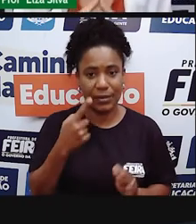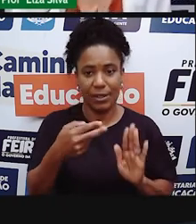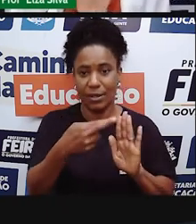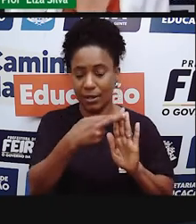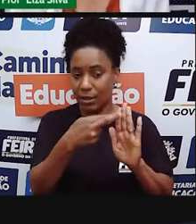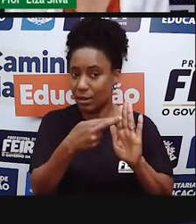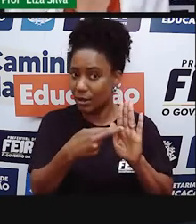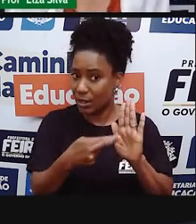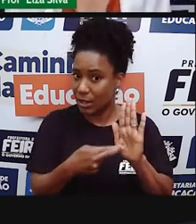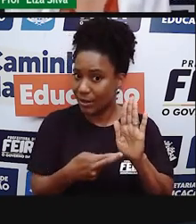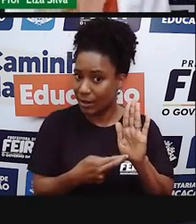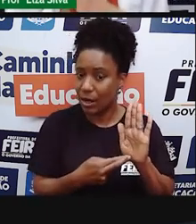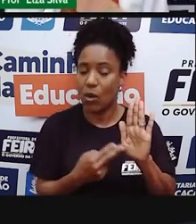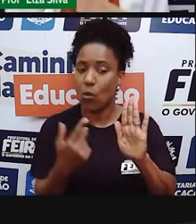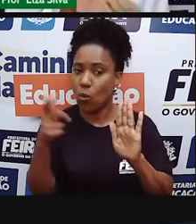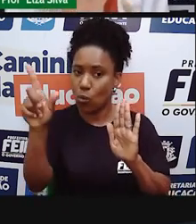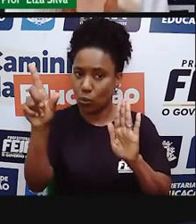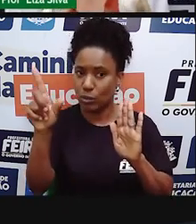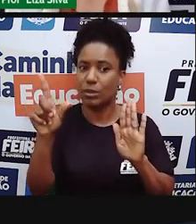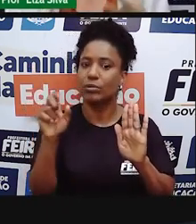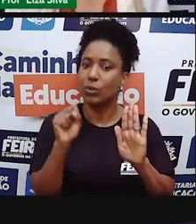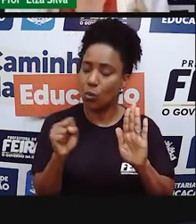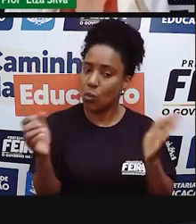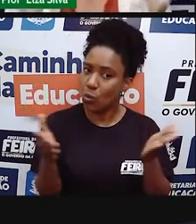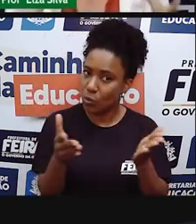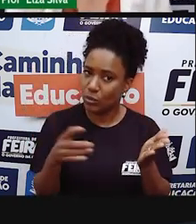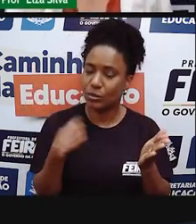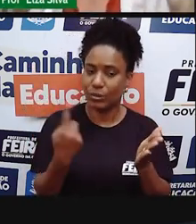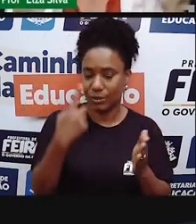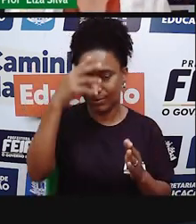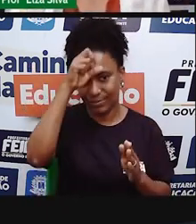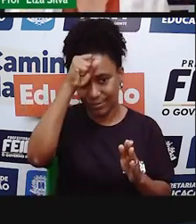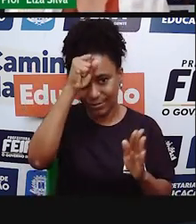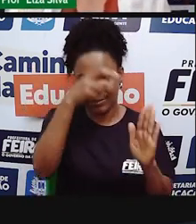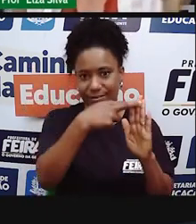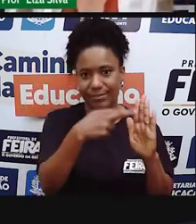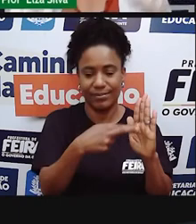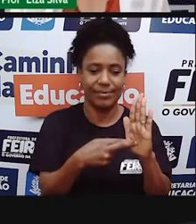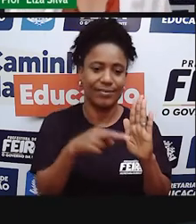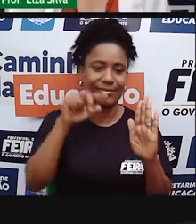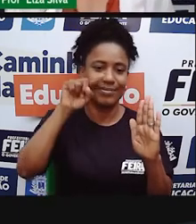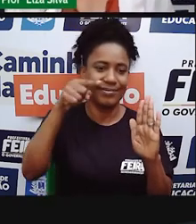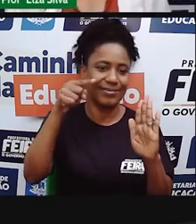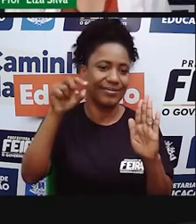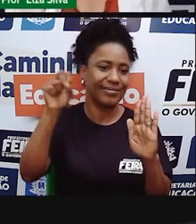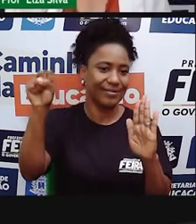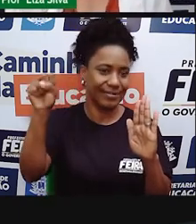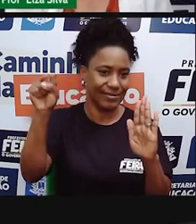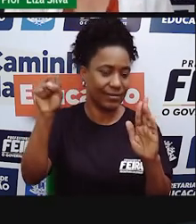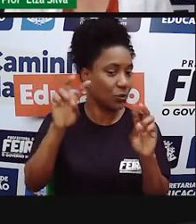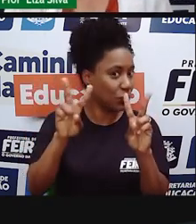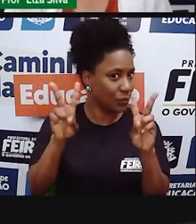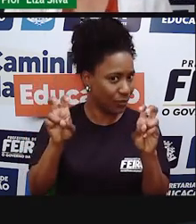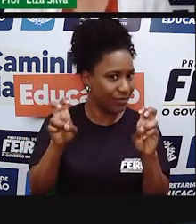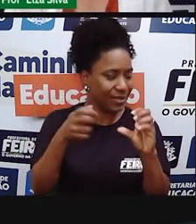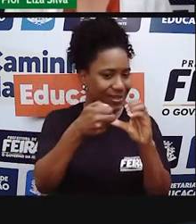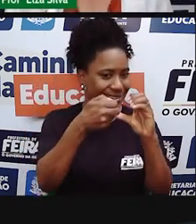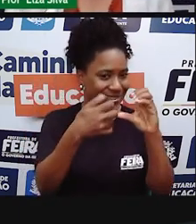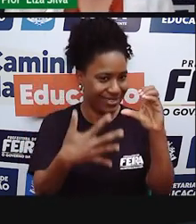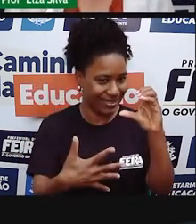resumem apenas a essa. Hoje, na aula de hoje, nós estamos apenas focalizando nesse primeiro aspecto.